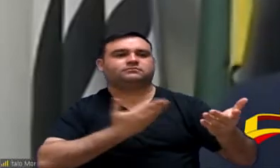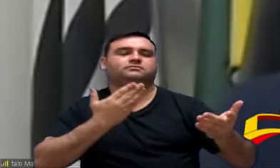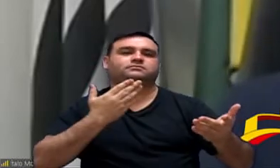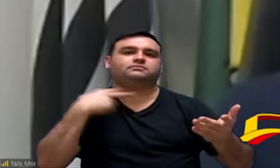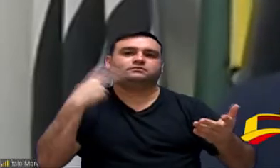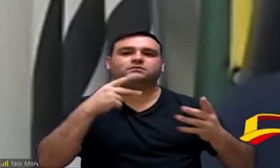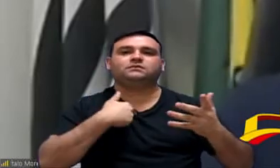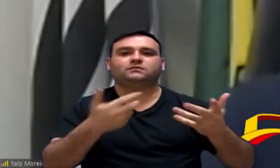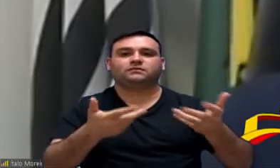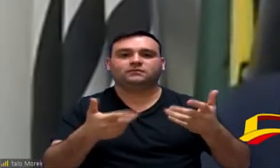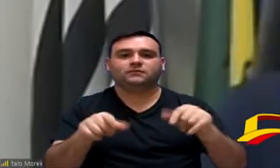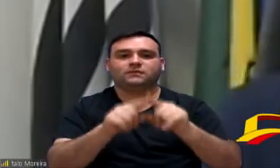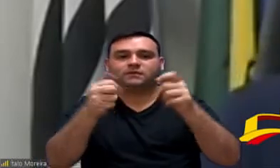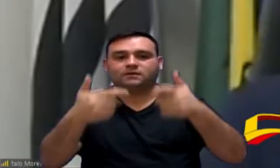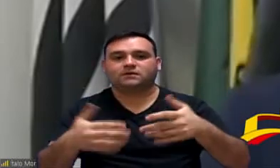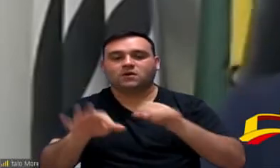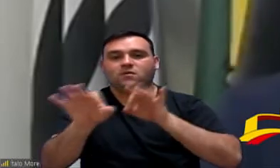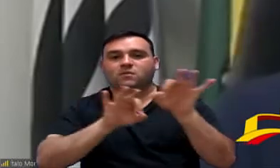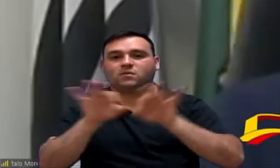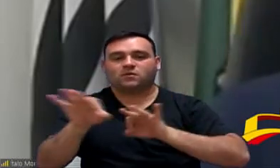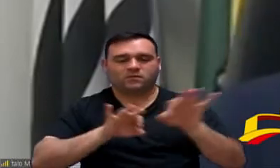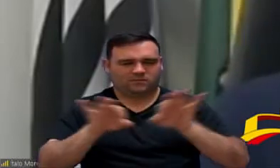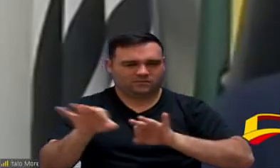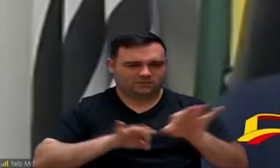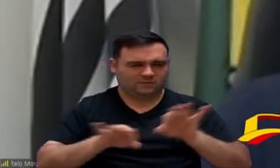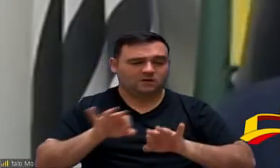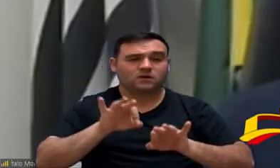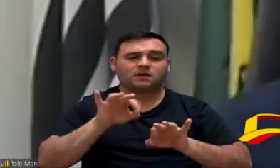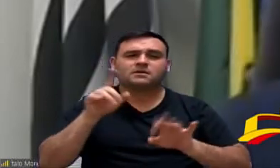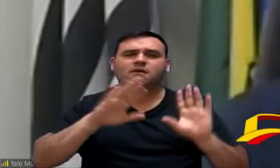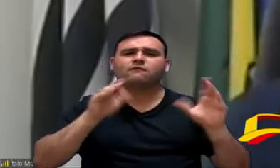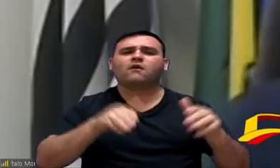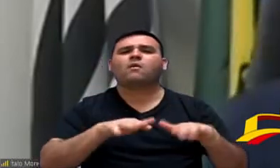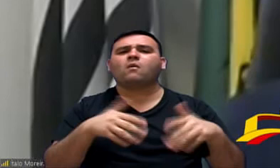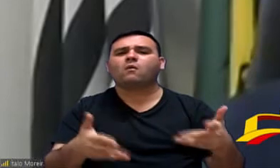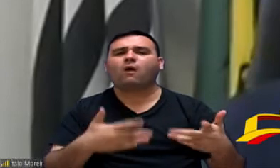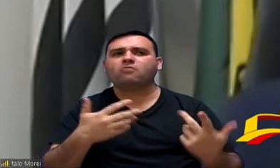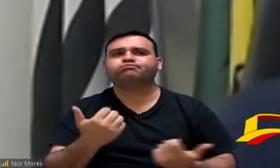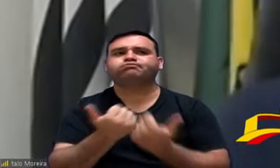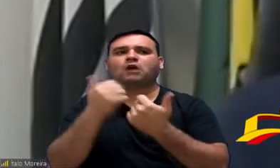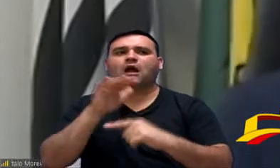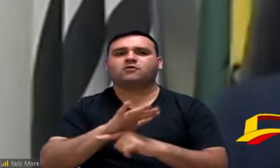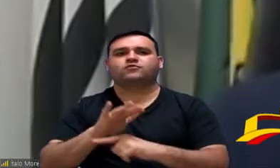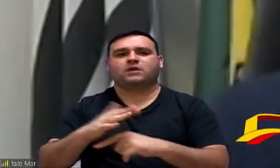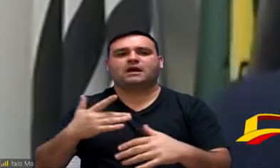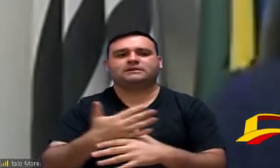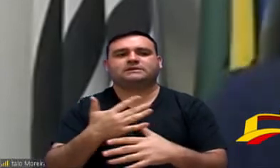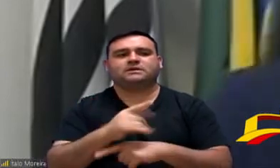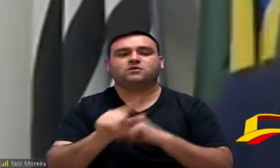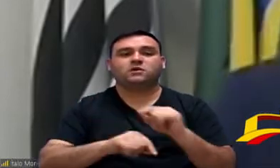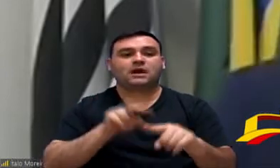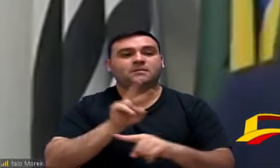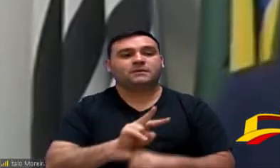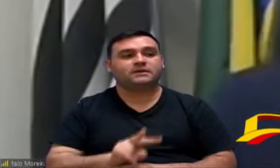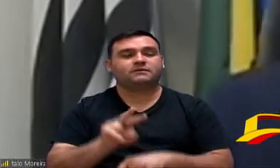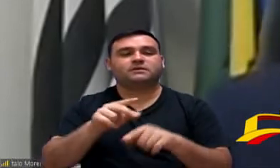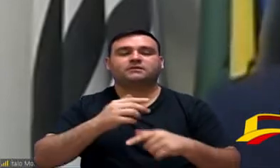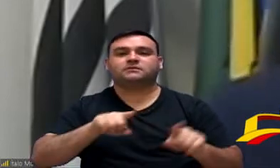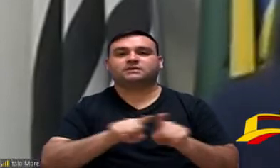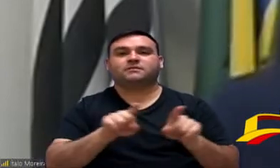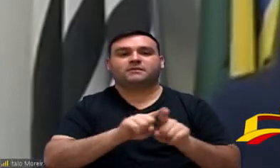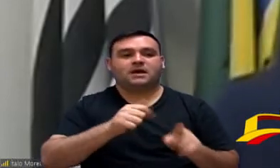queria colocar que esse projeto aqui, ele vem com o intuito de reforçar ainda mais nossa cidade, a preservação do bem-estar